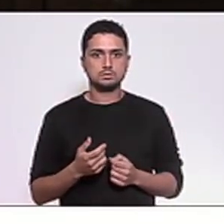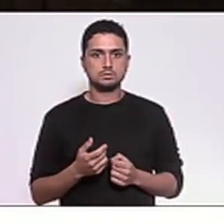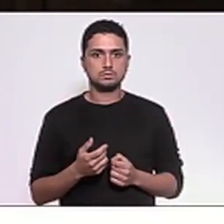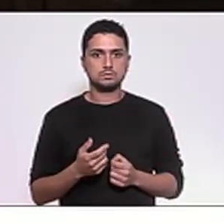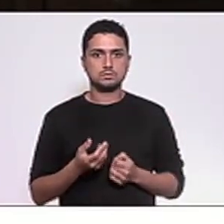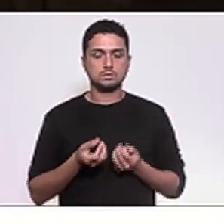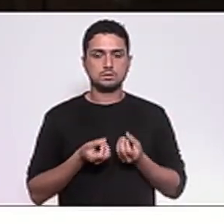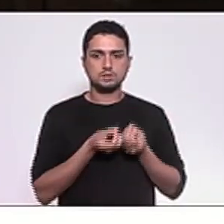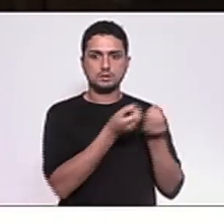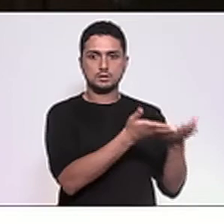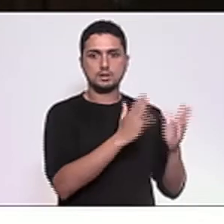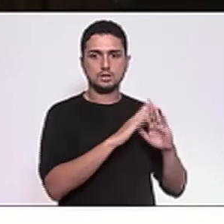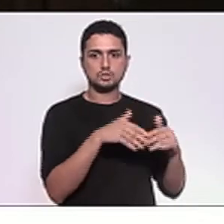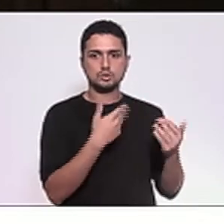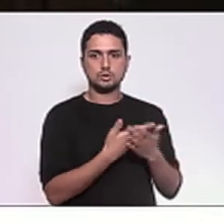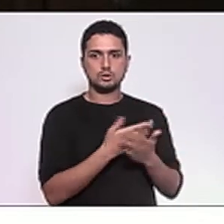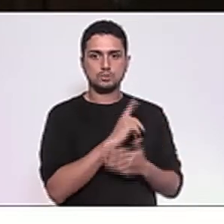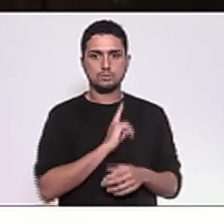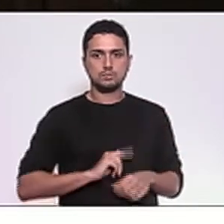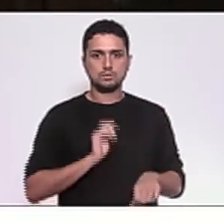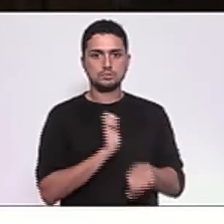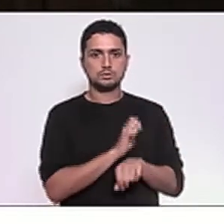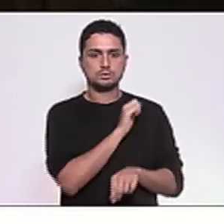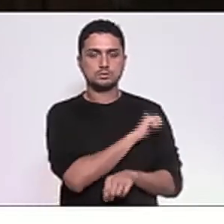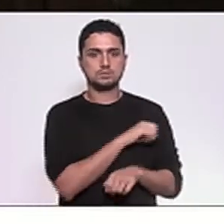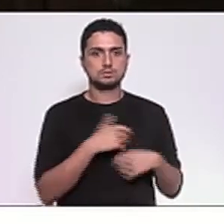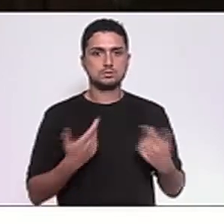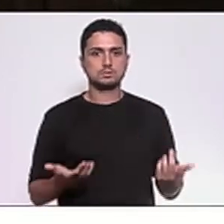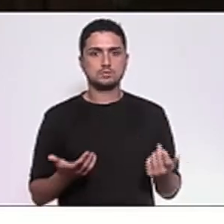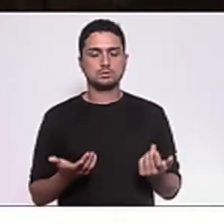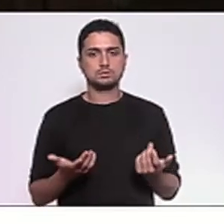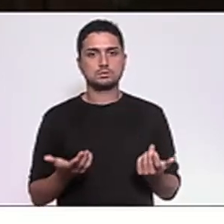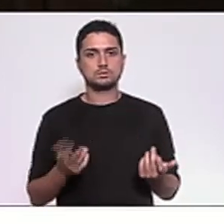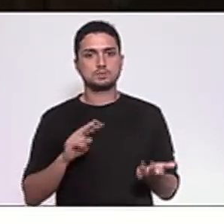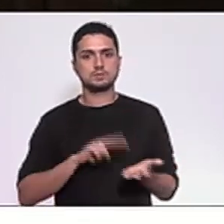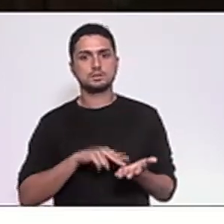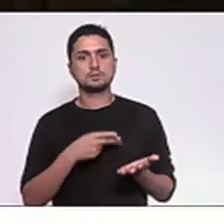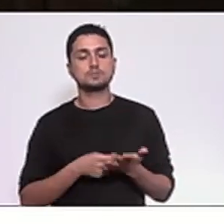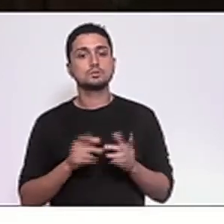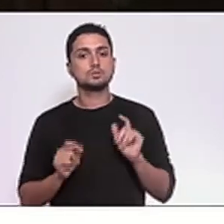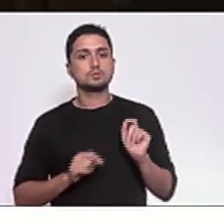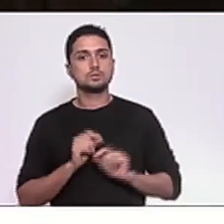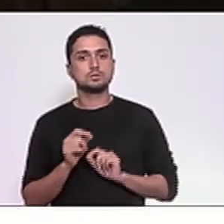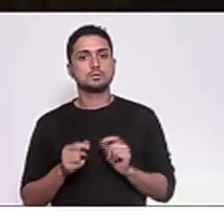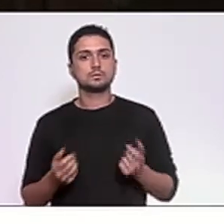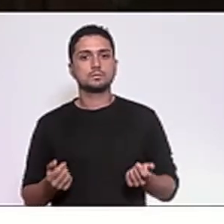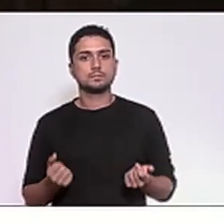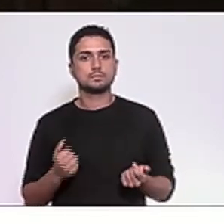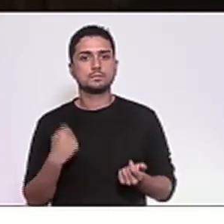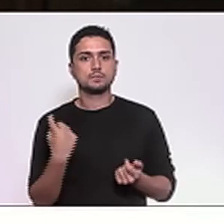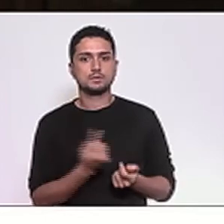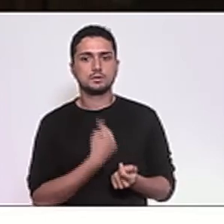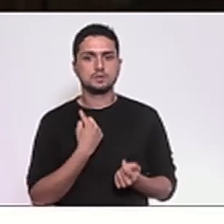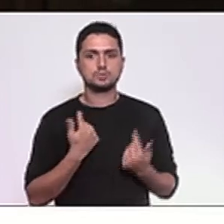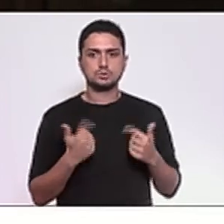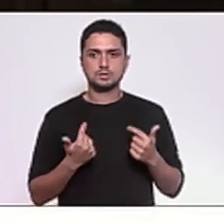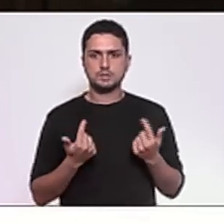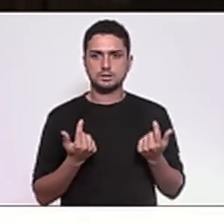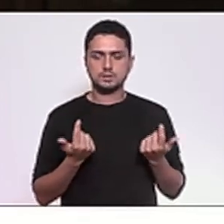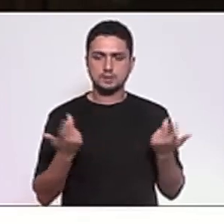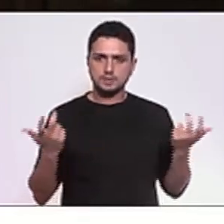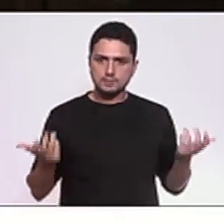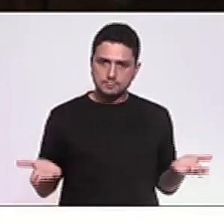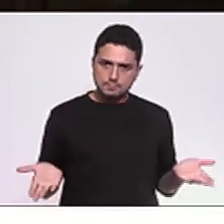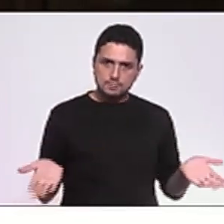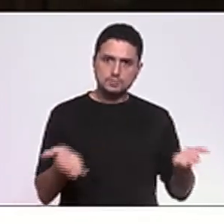entregar a escola para o governo do estado. Ou seja, senhora presidenta, ao invés da gente investir